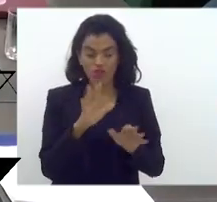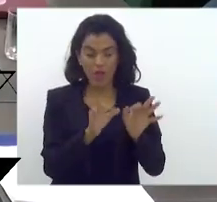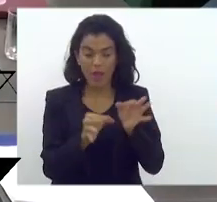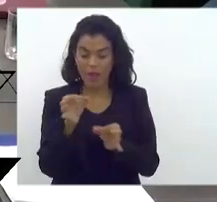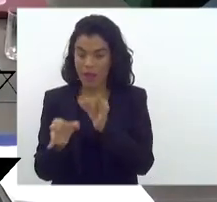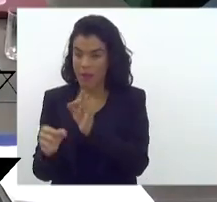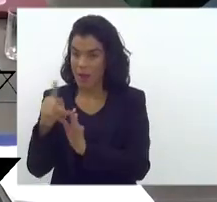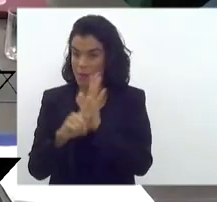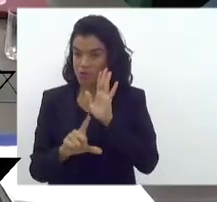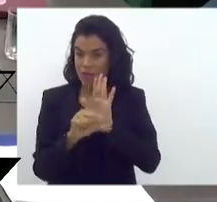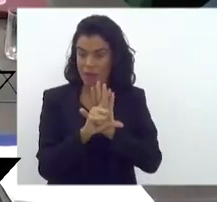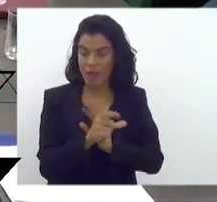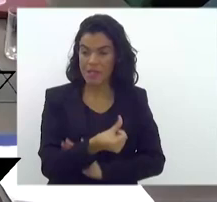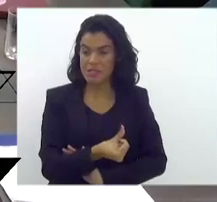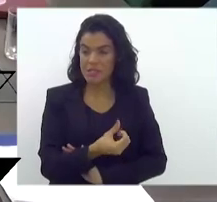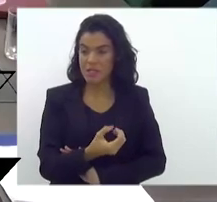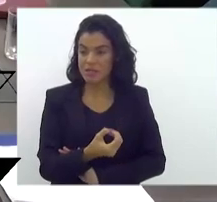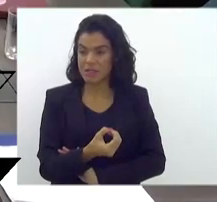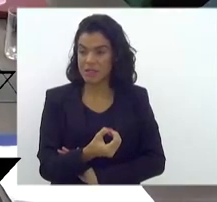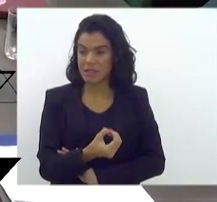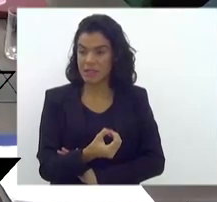o